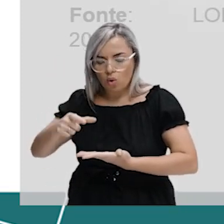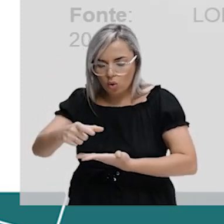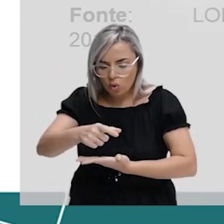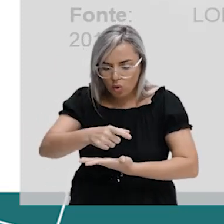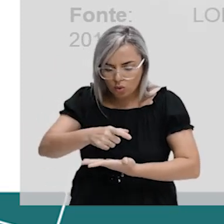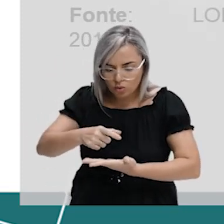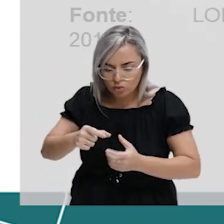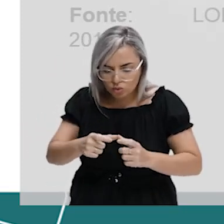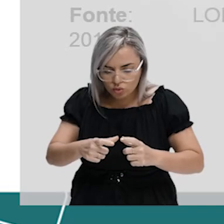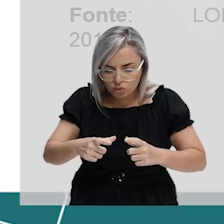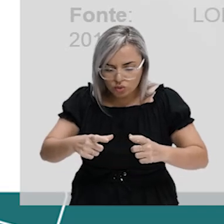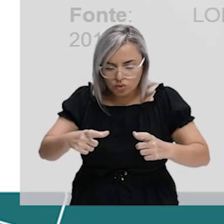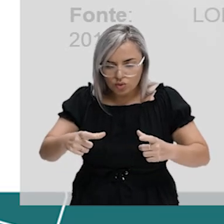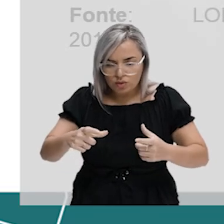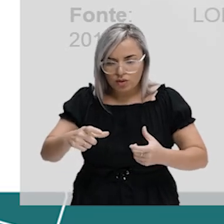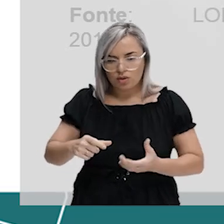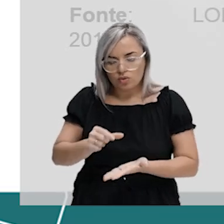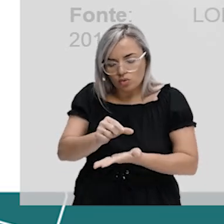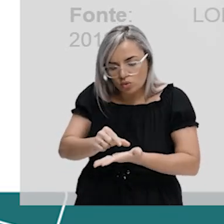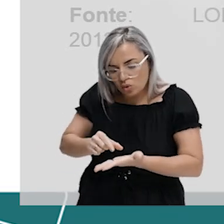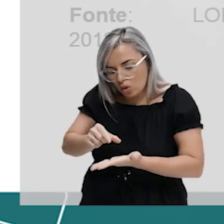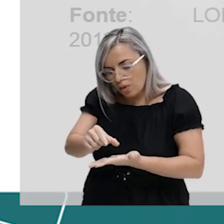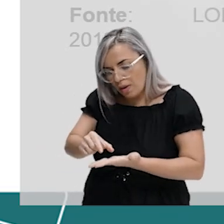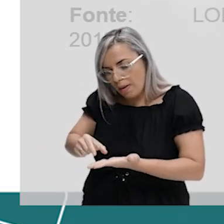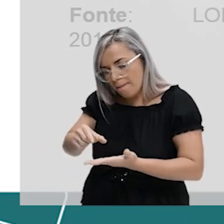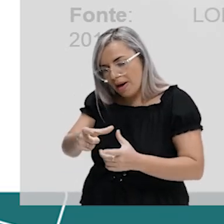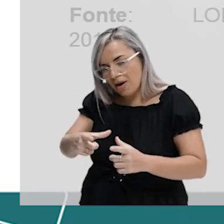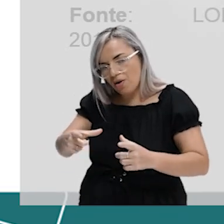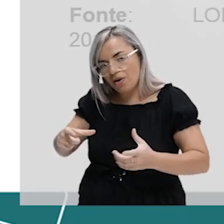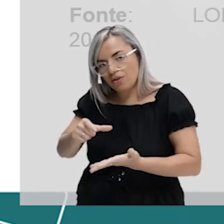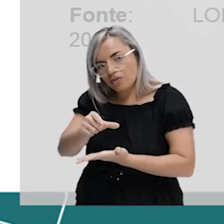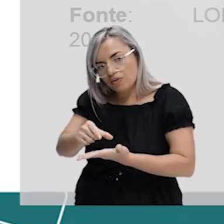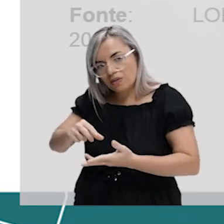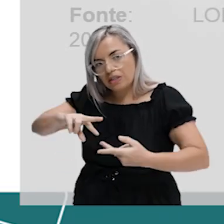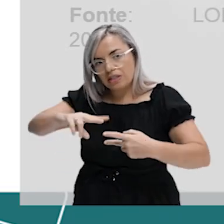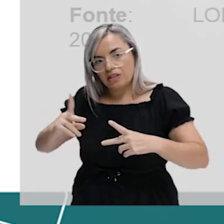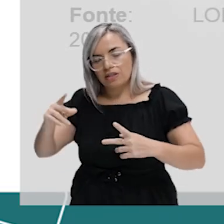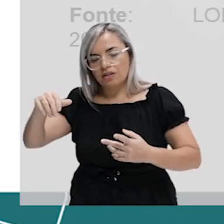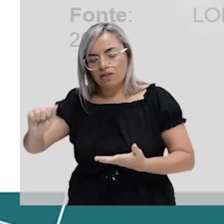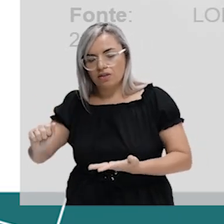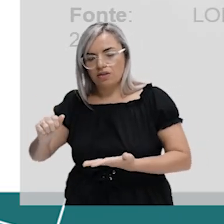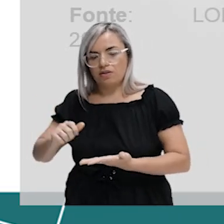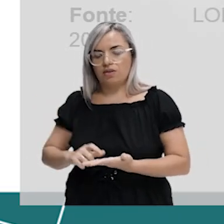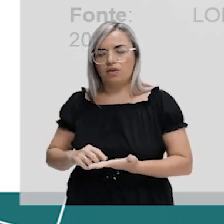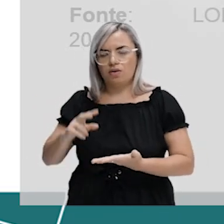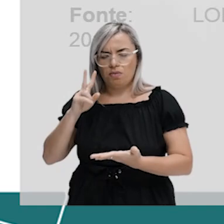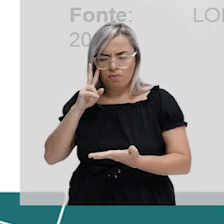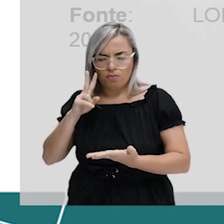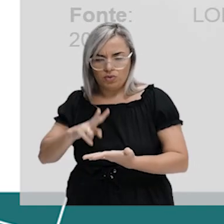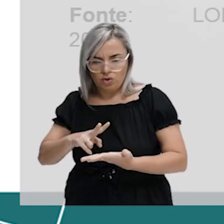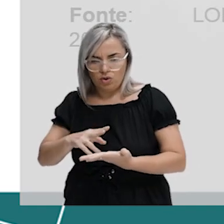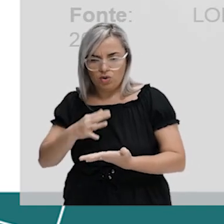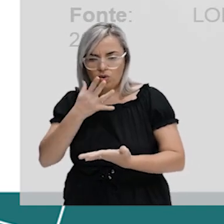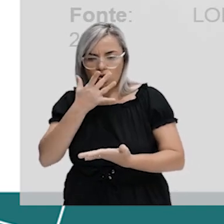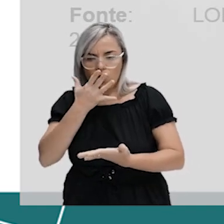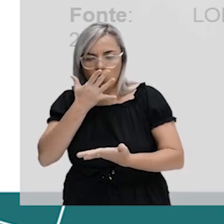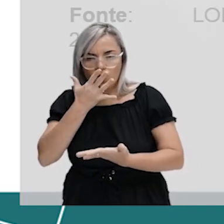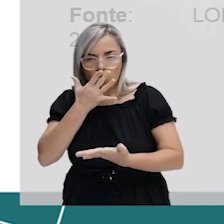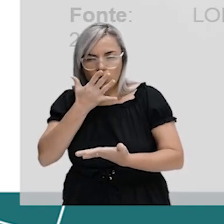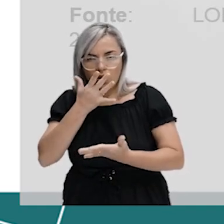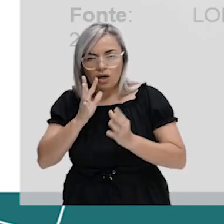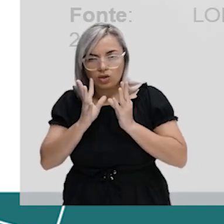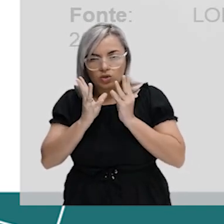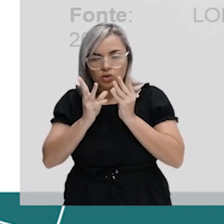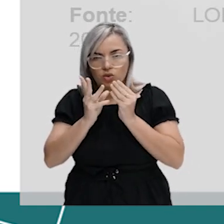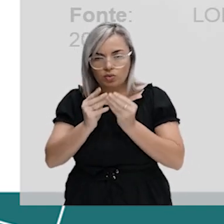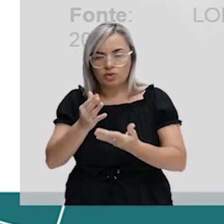fragmentos maiores ficaram. Veja, aqui é a região onde nós podemos observar o corante, até onde o corante